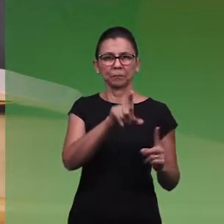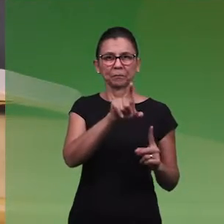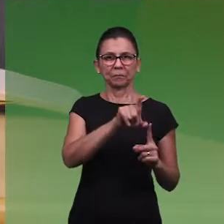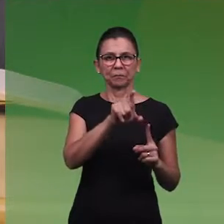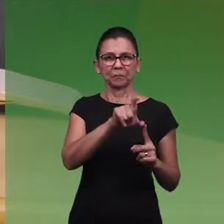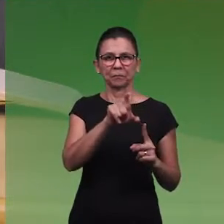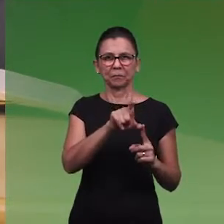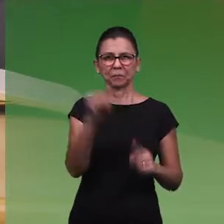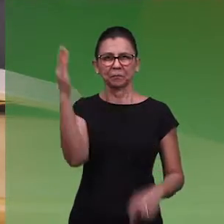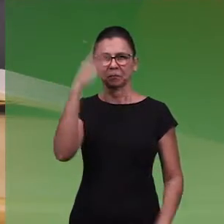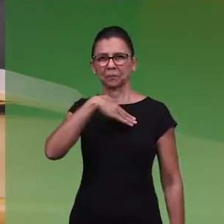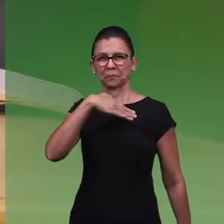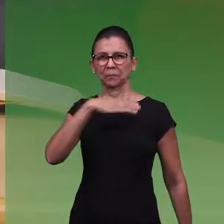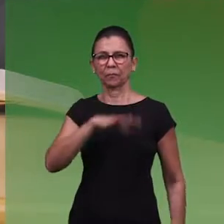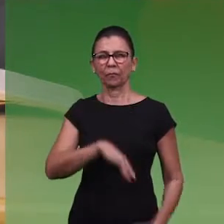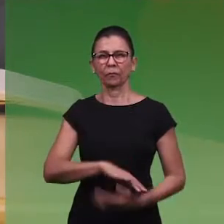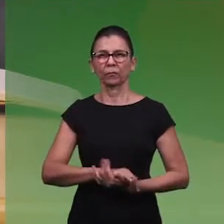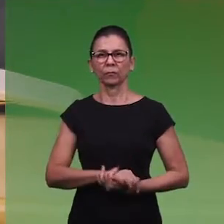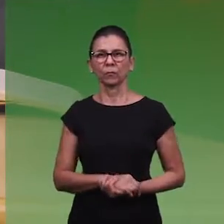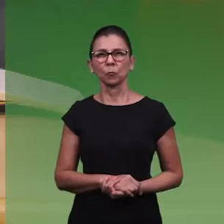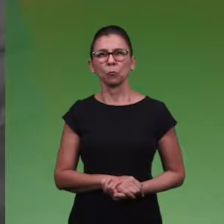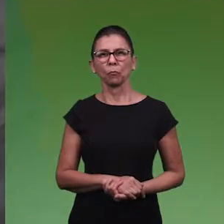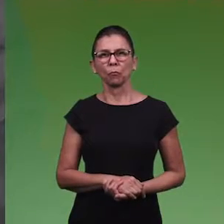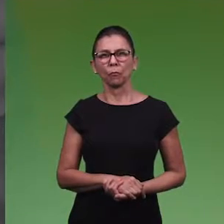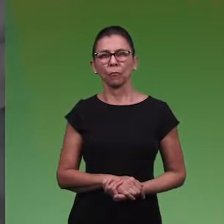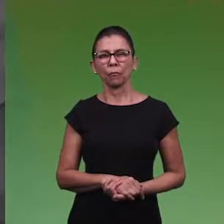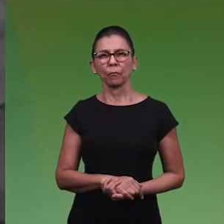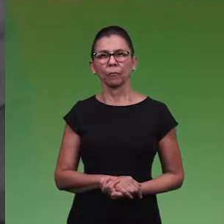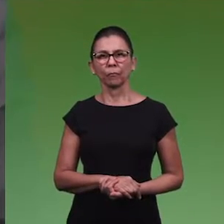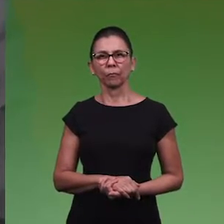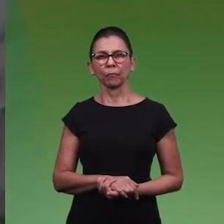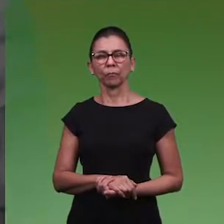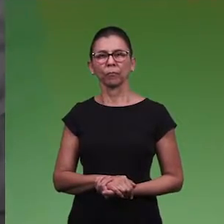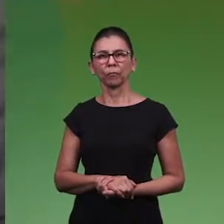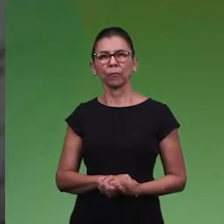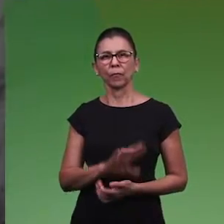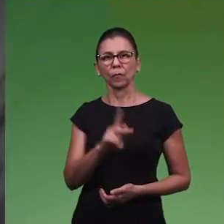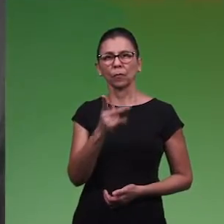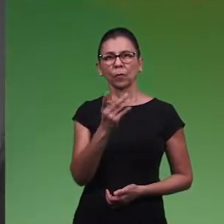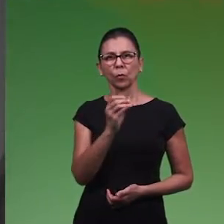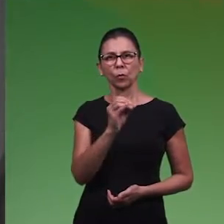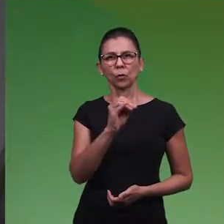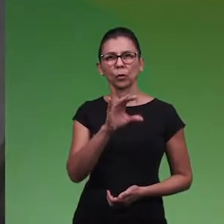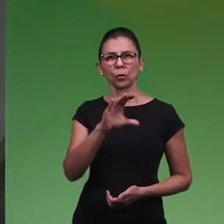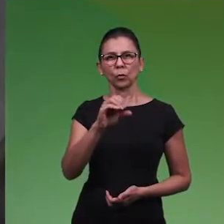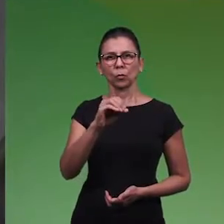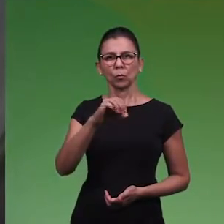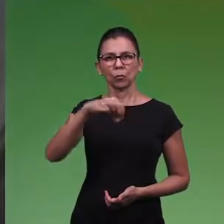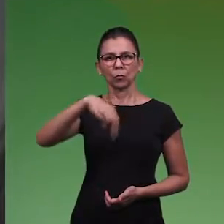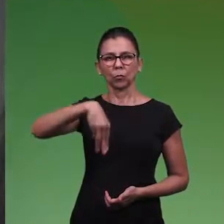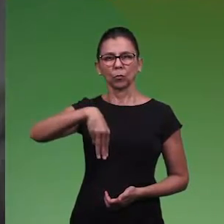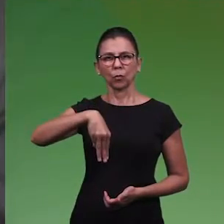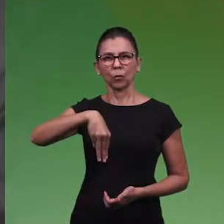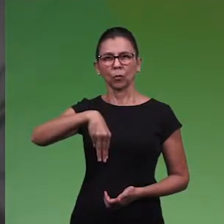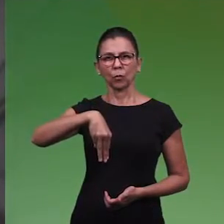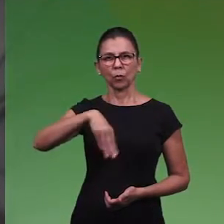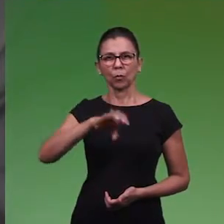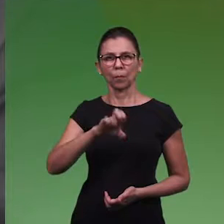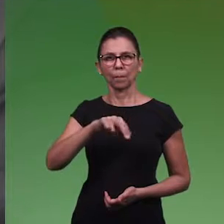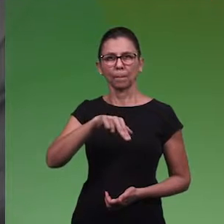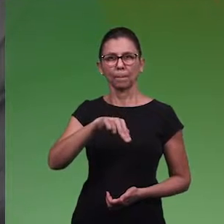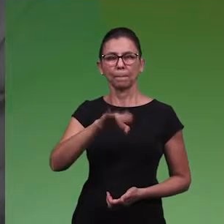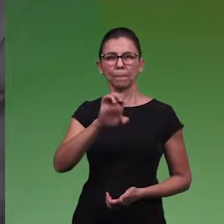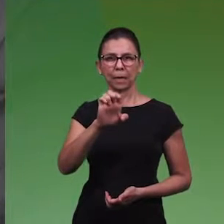Essa palavra passou ao grego com o nome de oikomene e transliterada para o português surgiu a